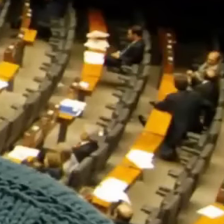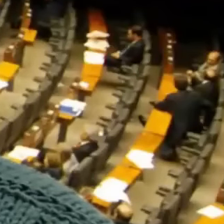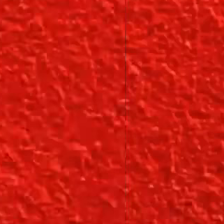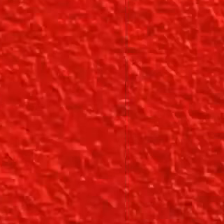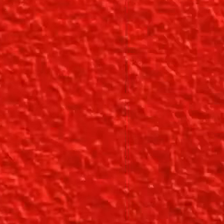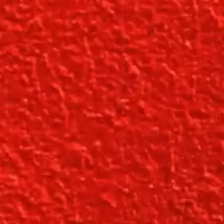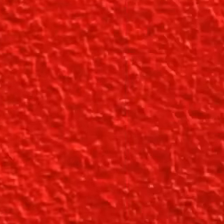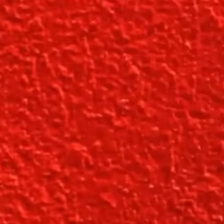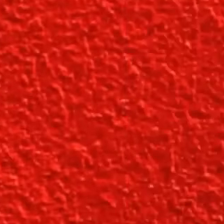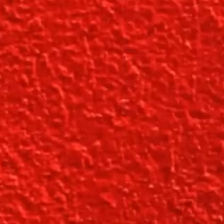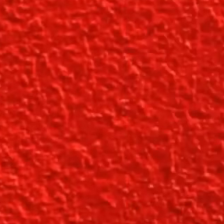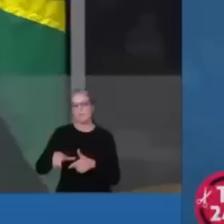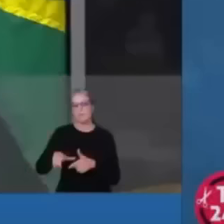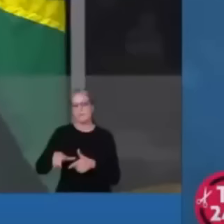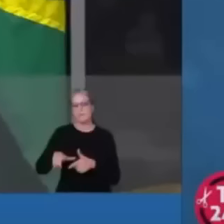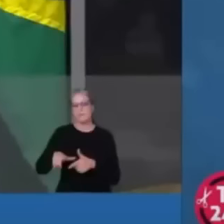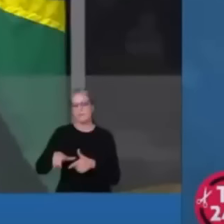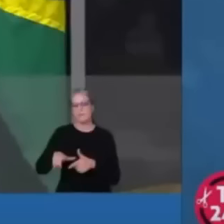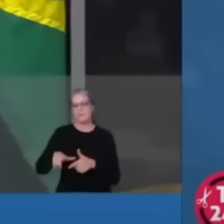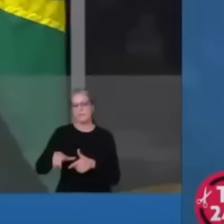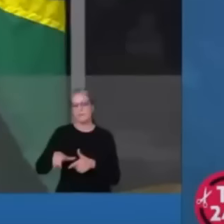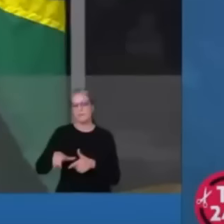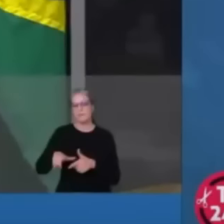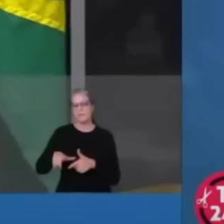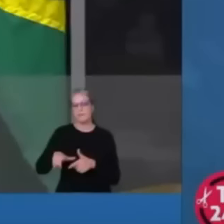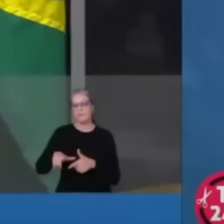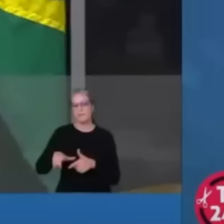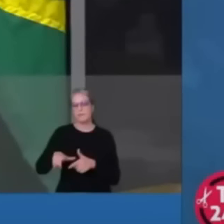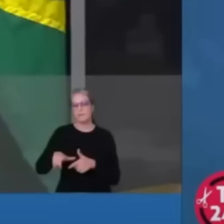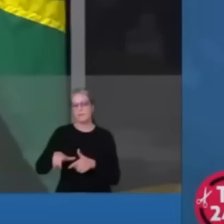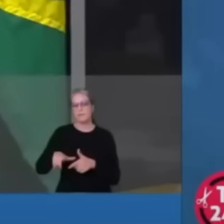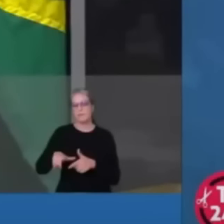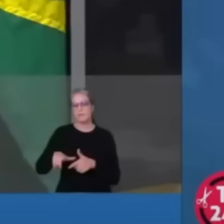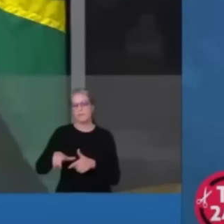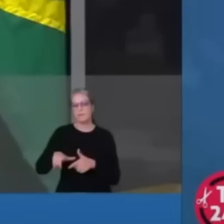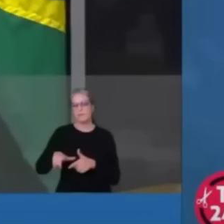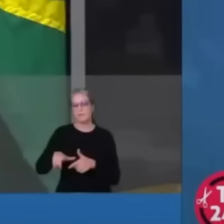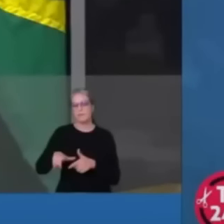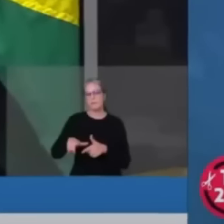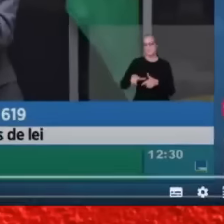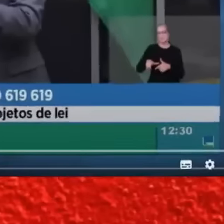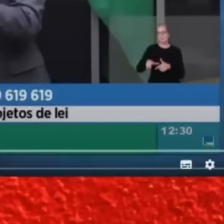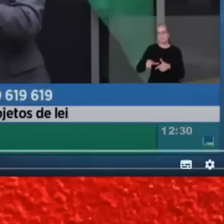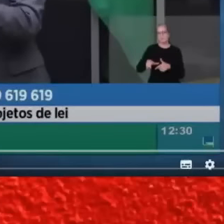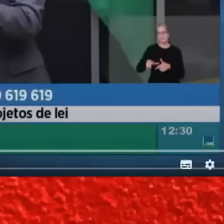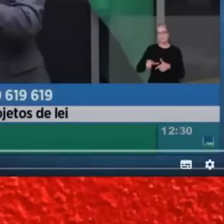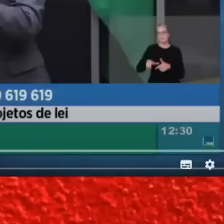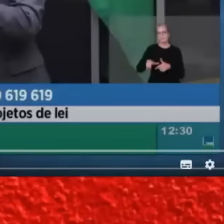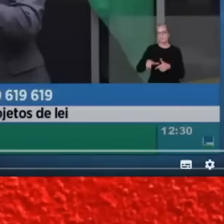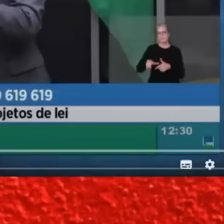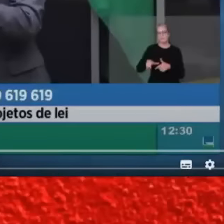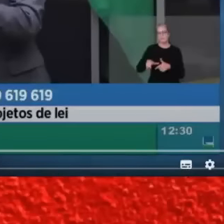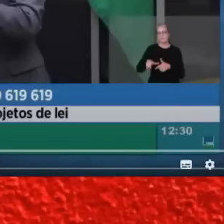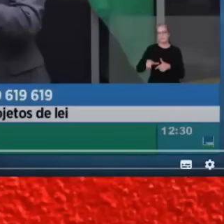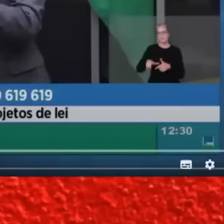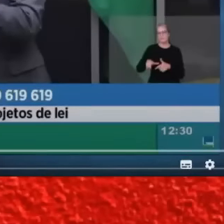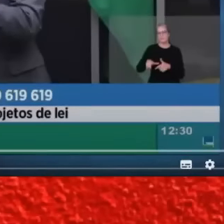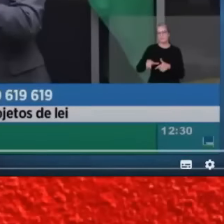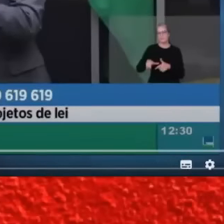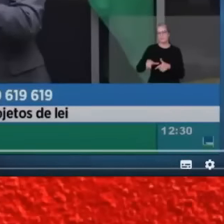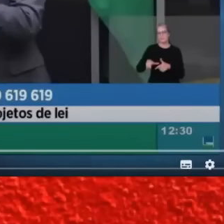trazer aqui ó pessoal Marcel vanat gente ai ai ai a gente é